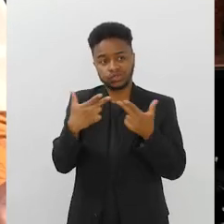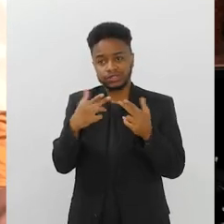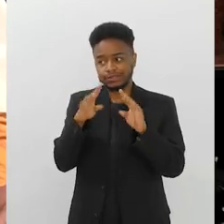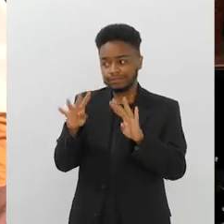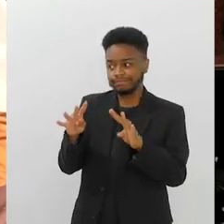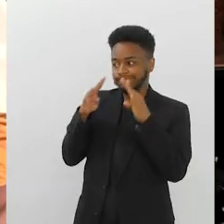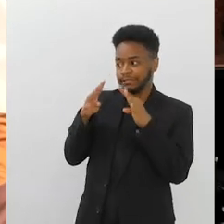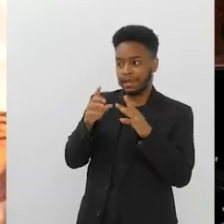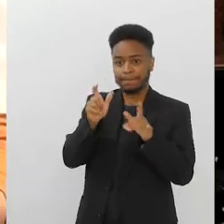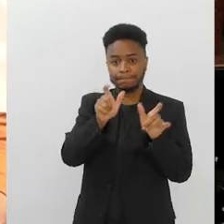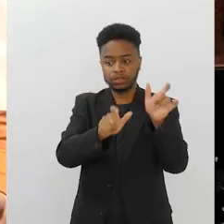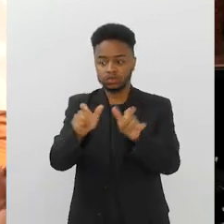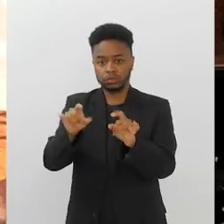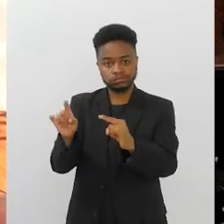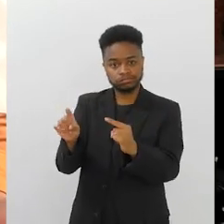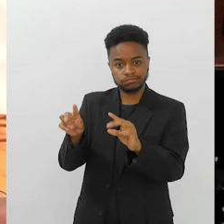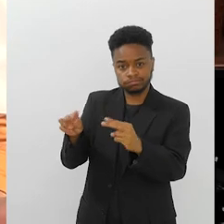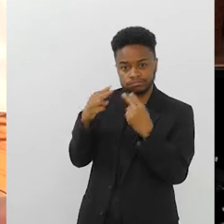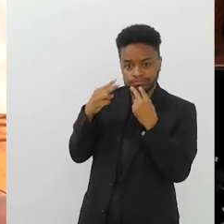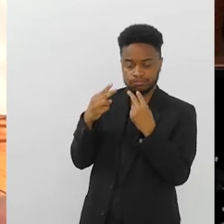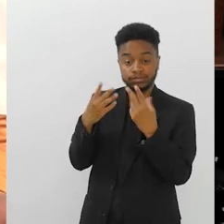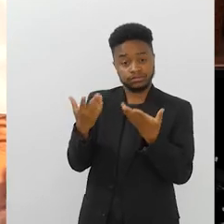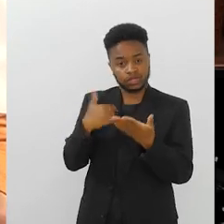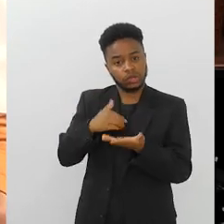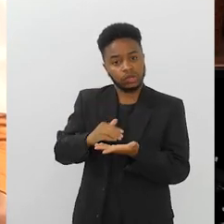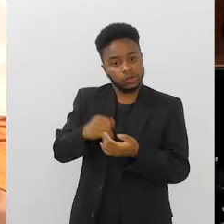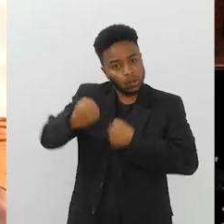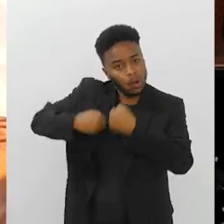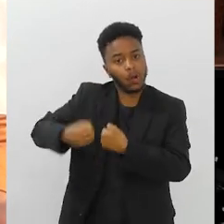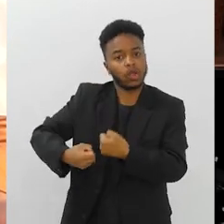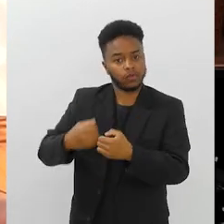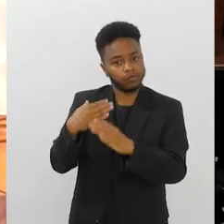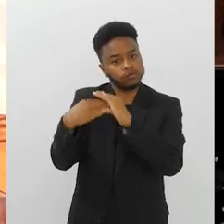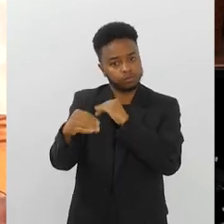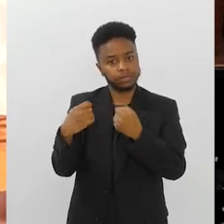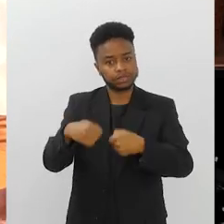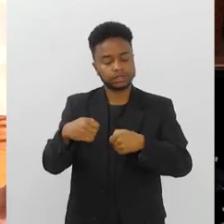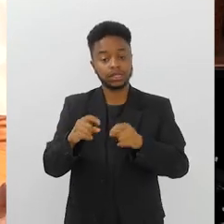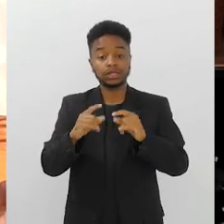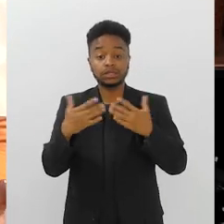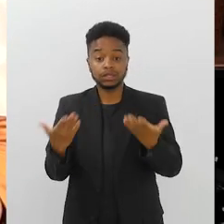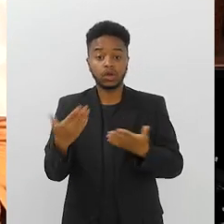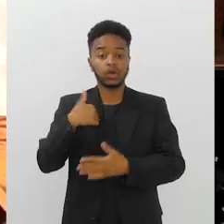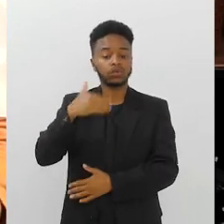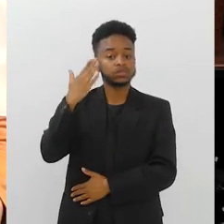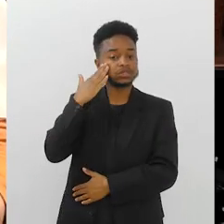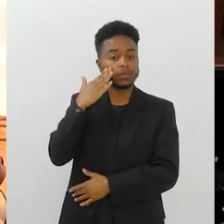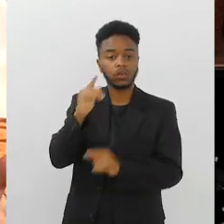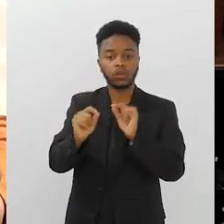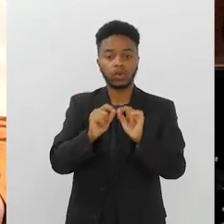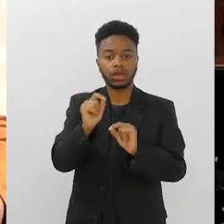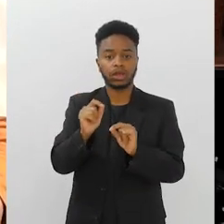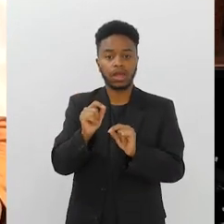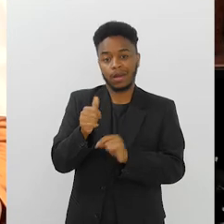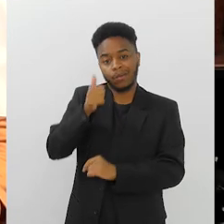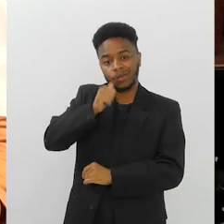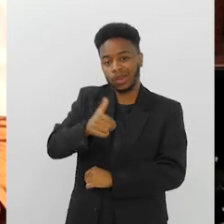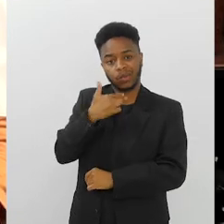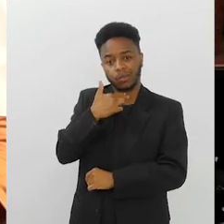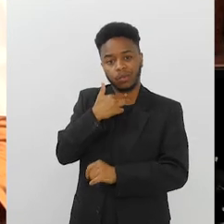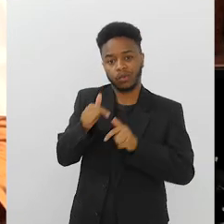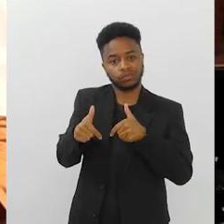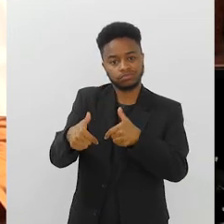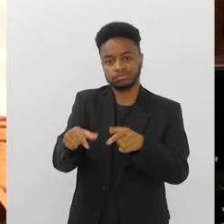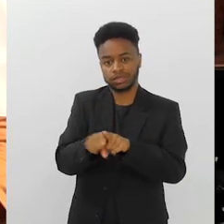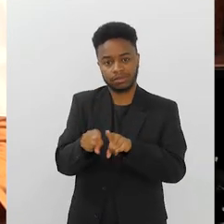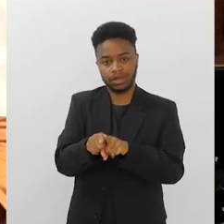que chamava atenção e corri bastante então ali eu sabia que também não não a mulher não